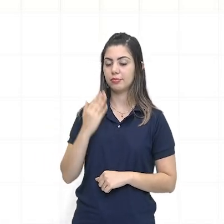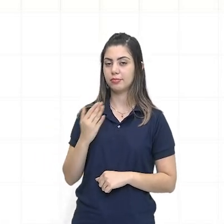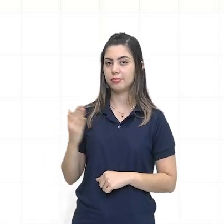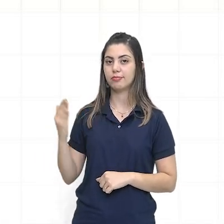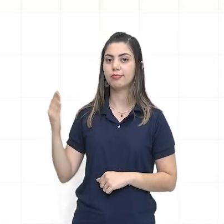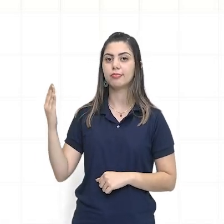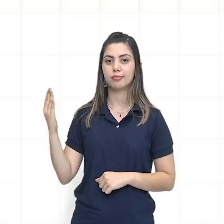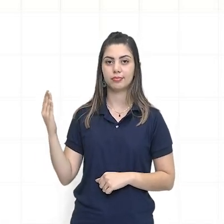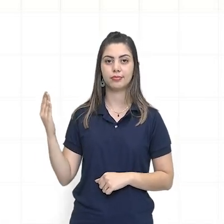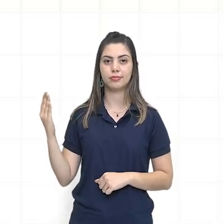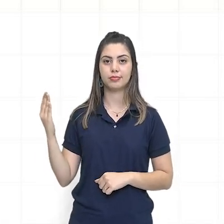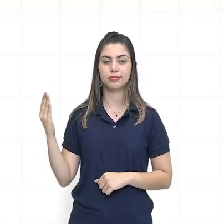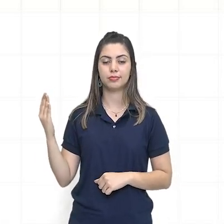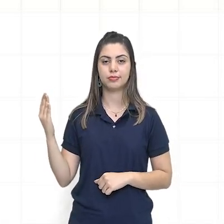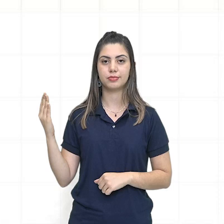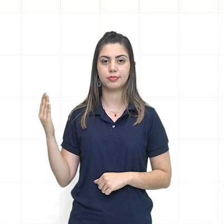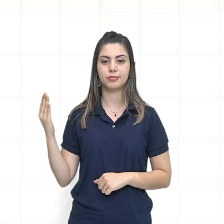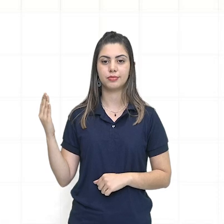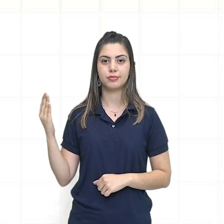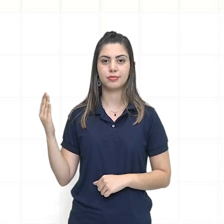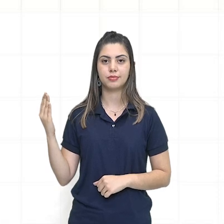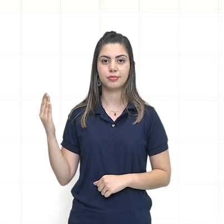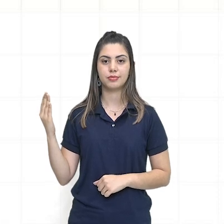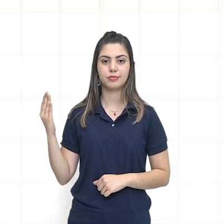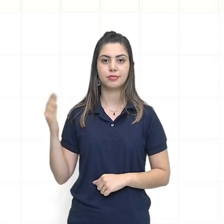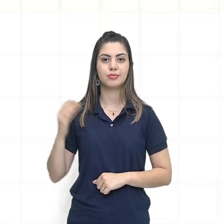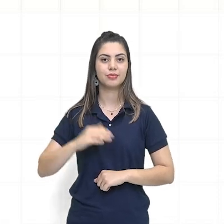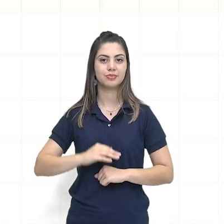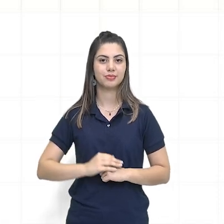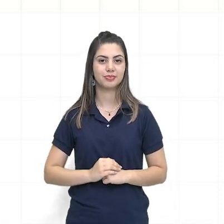volta aqui no giro desse atleta.